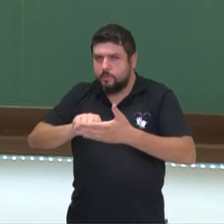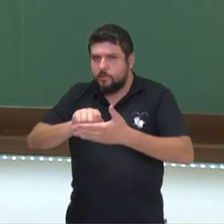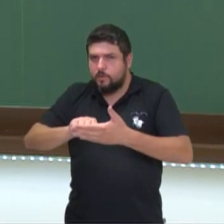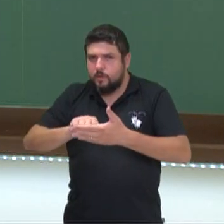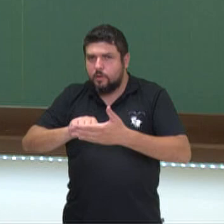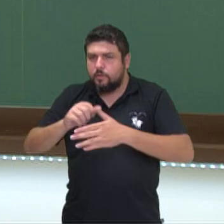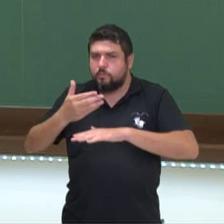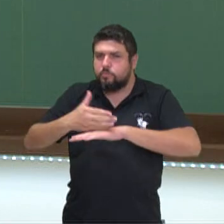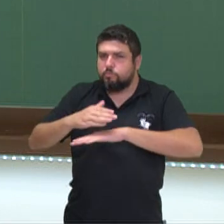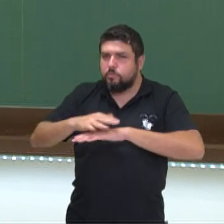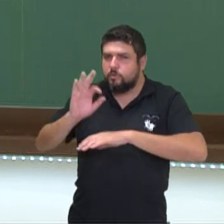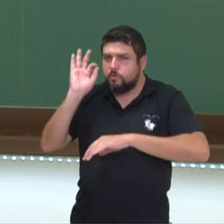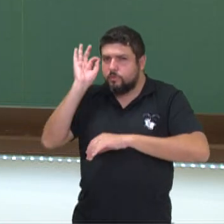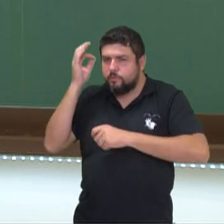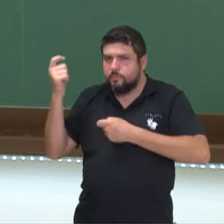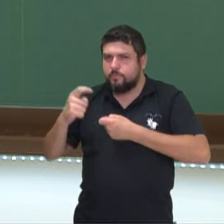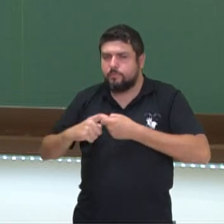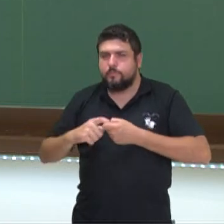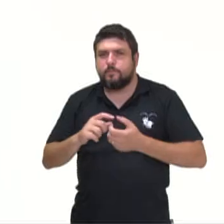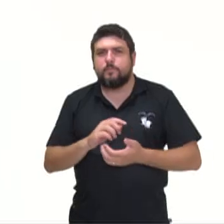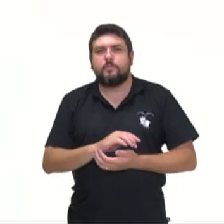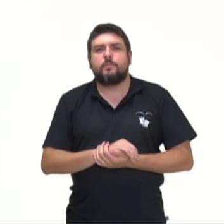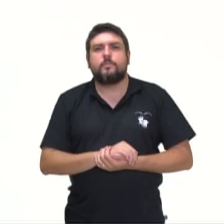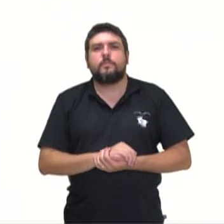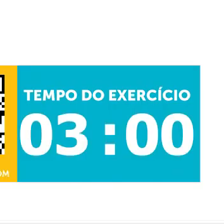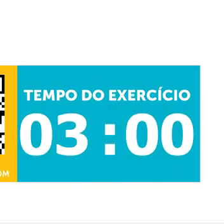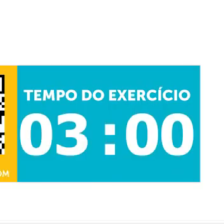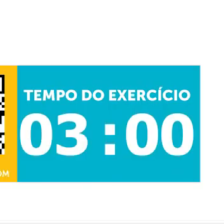esse exercício e já voltamos.